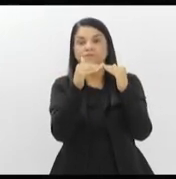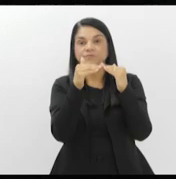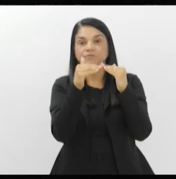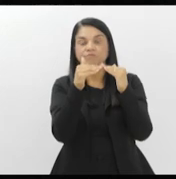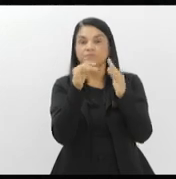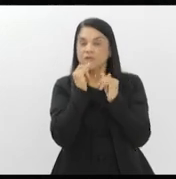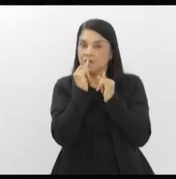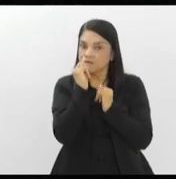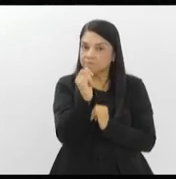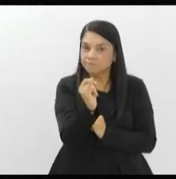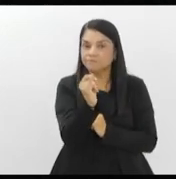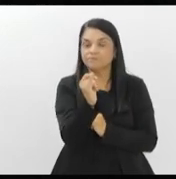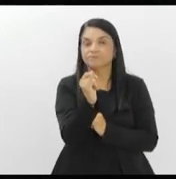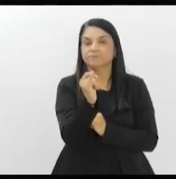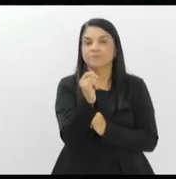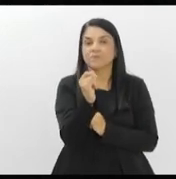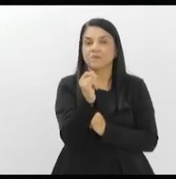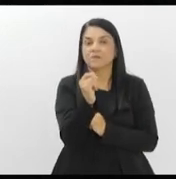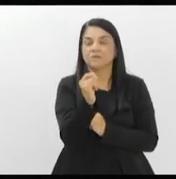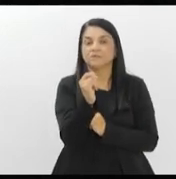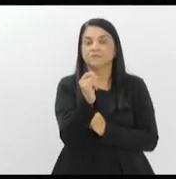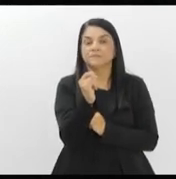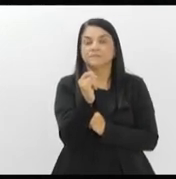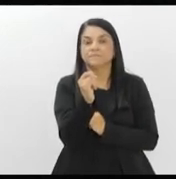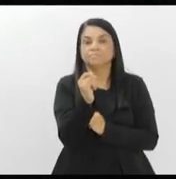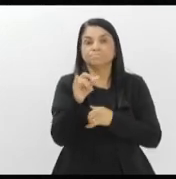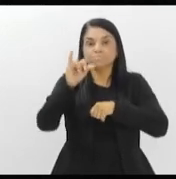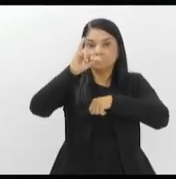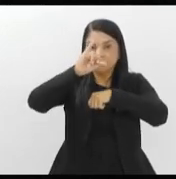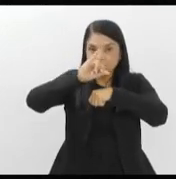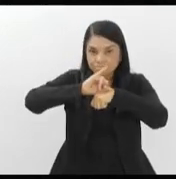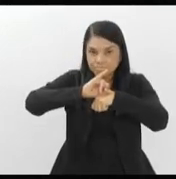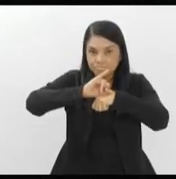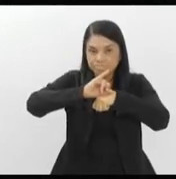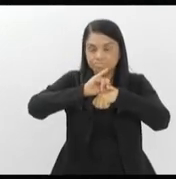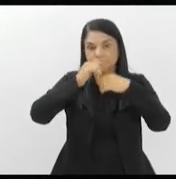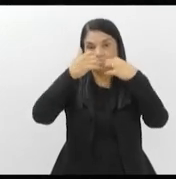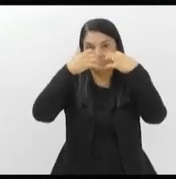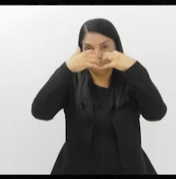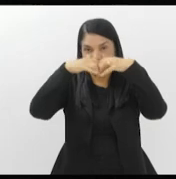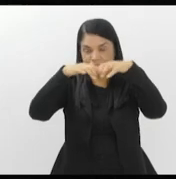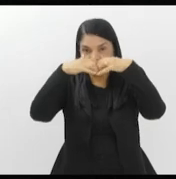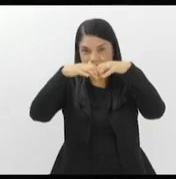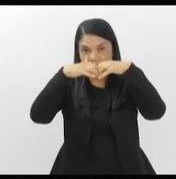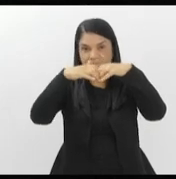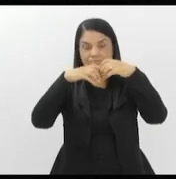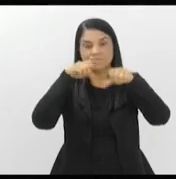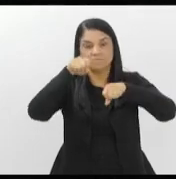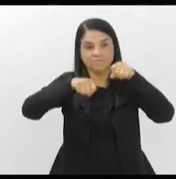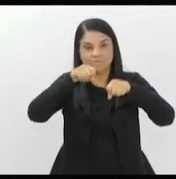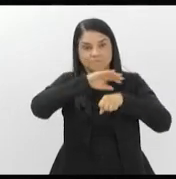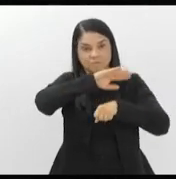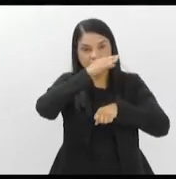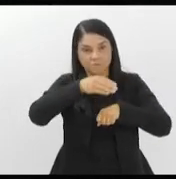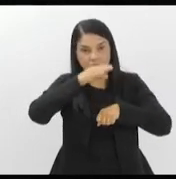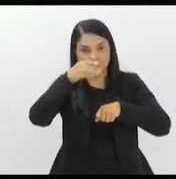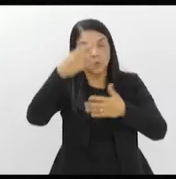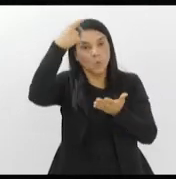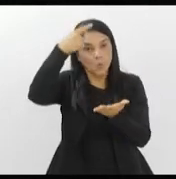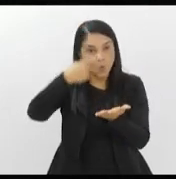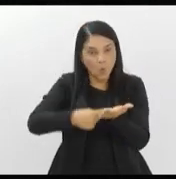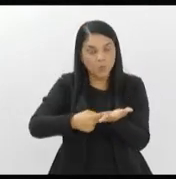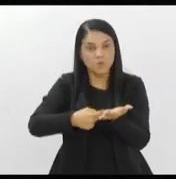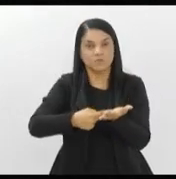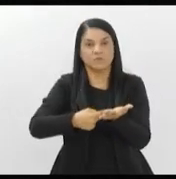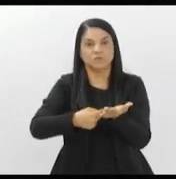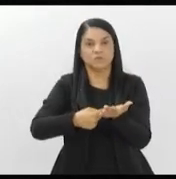esse recado. Mais do que declarar capital do ciclismo de montanha, a gente tem aqui o compromisso e é